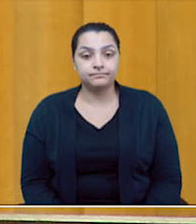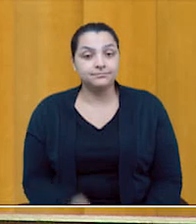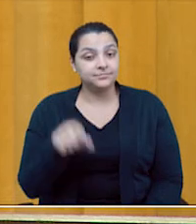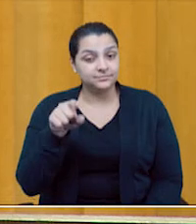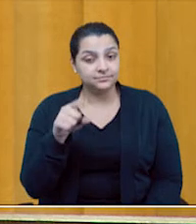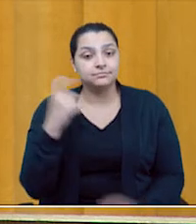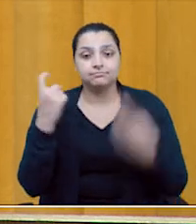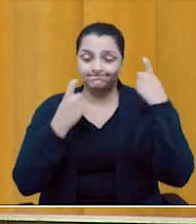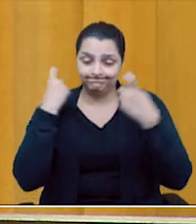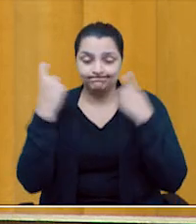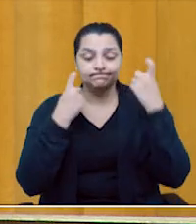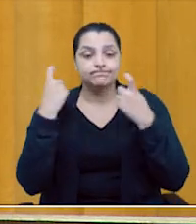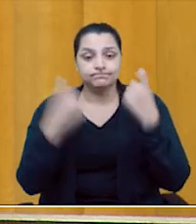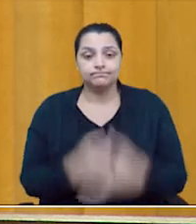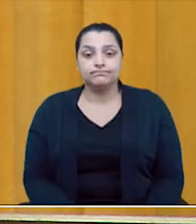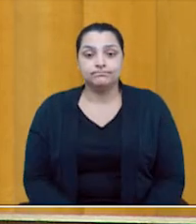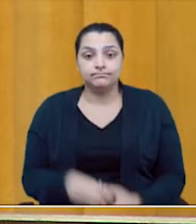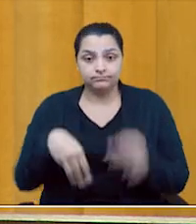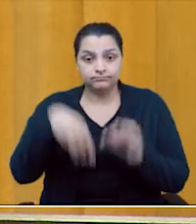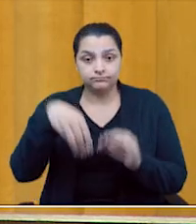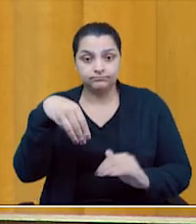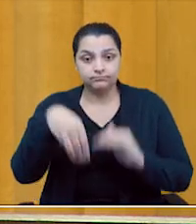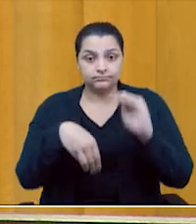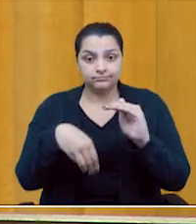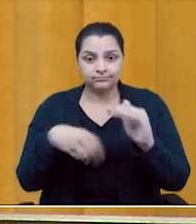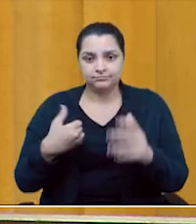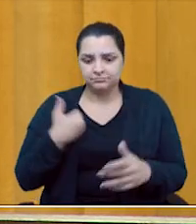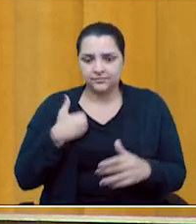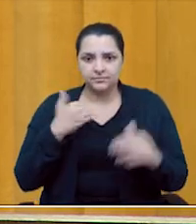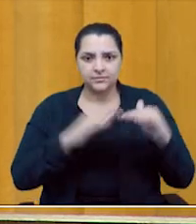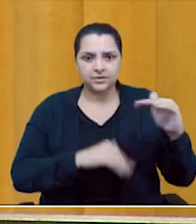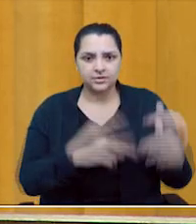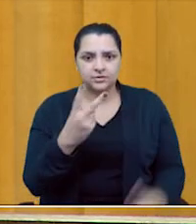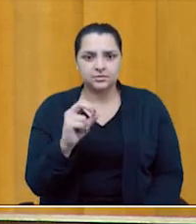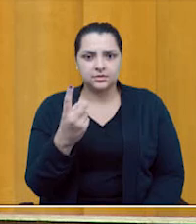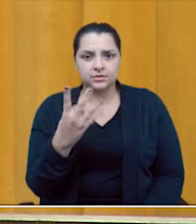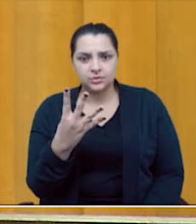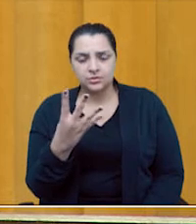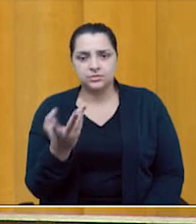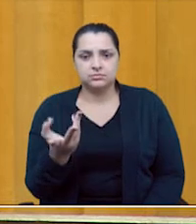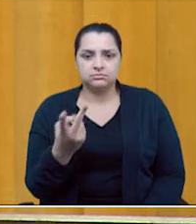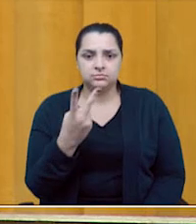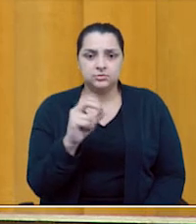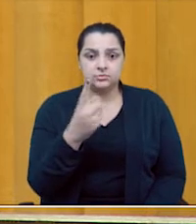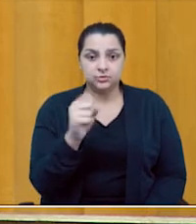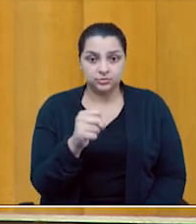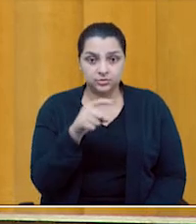preocupante. E para magistrados e servidores das gerações mais novas, aqueles 2014, 2000, até 2018 para frente, esses que estão entrando